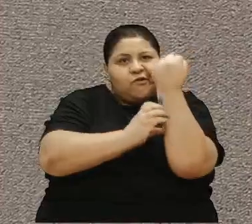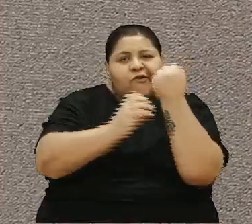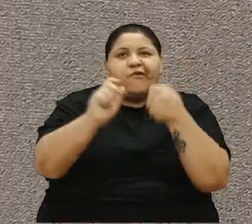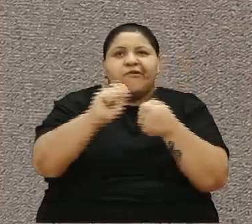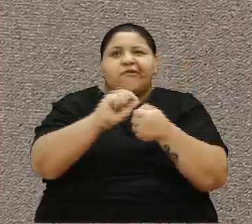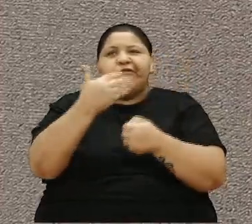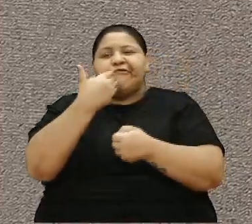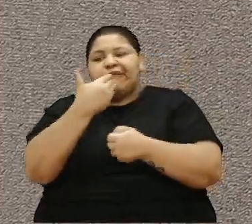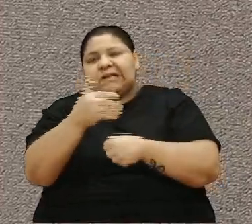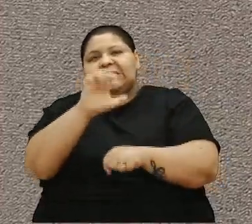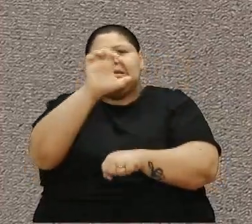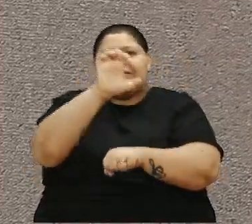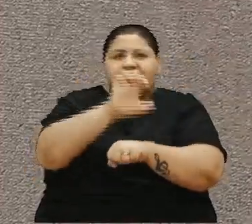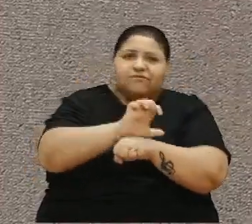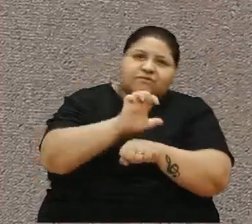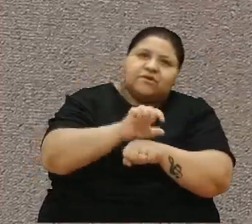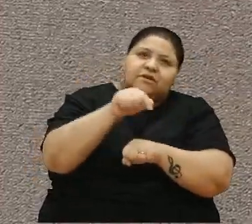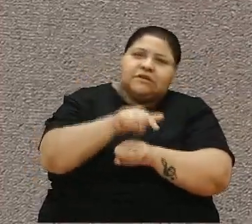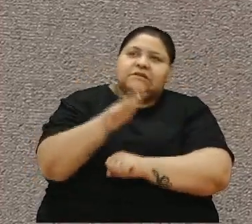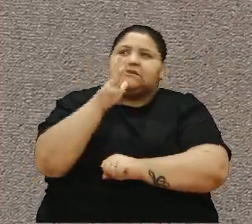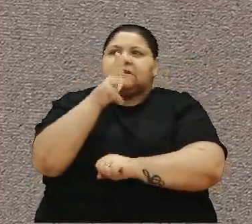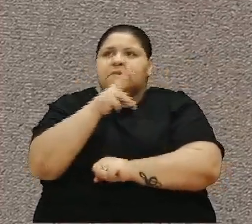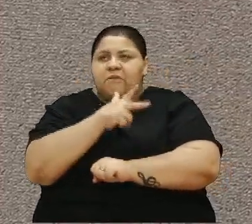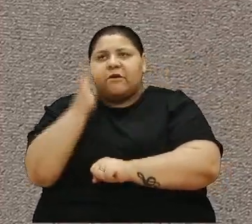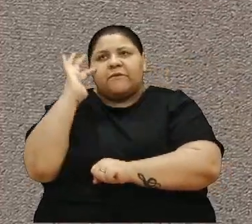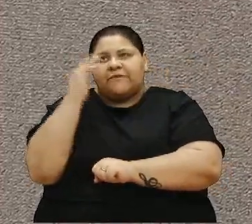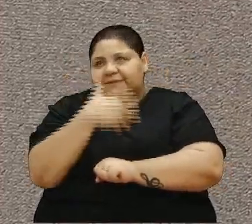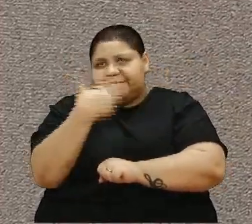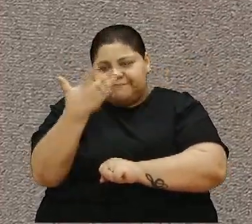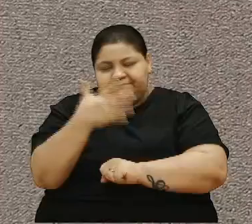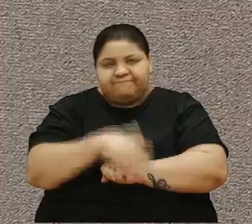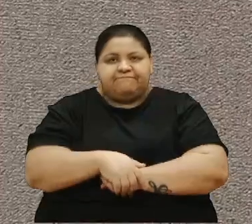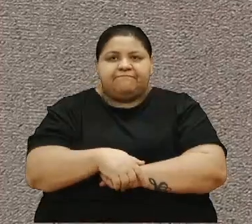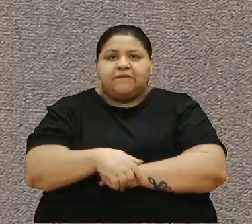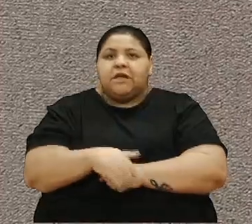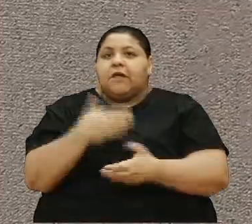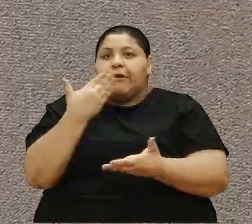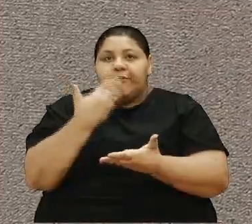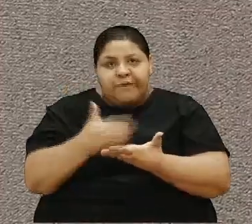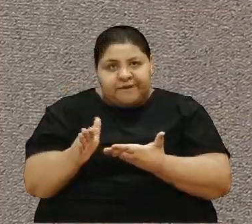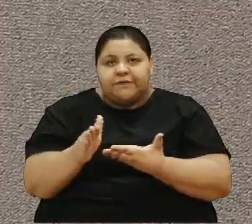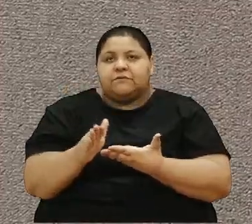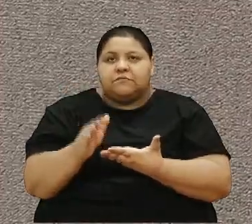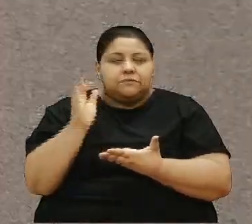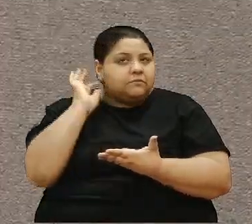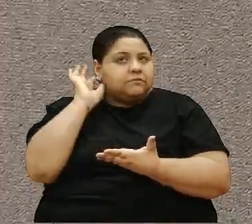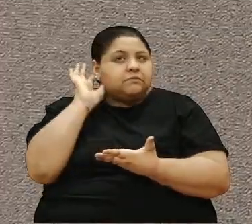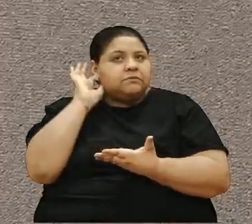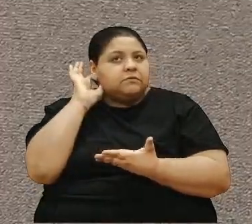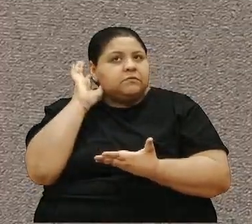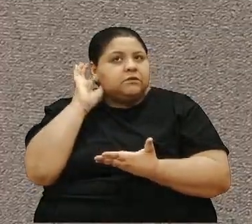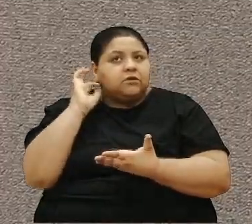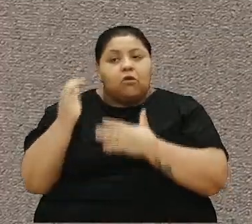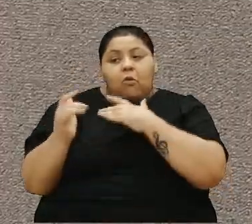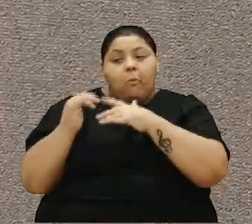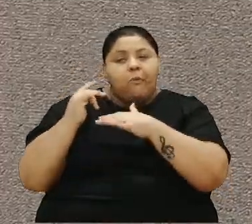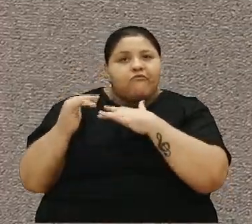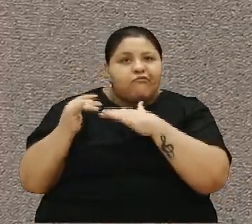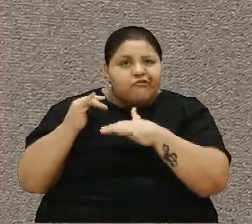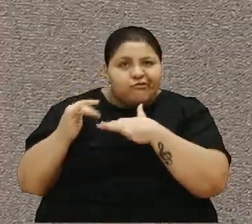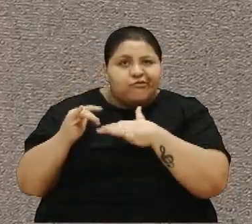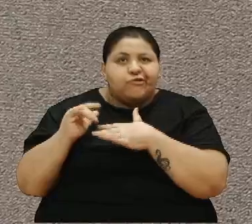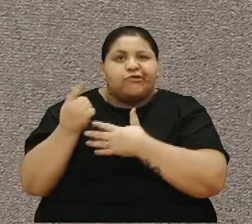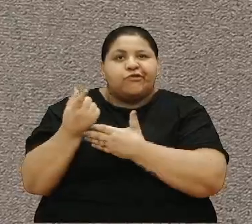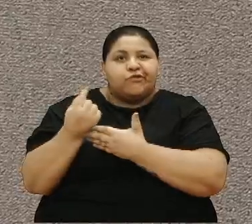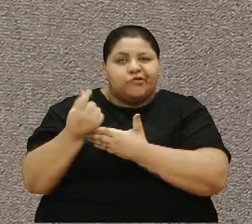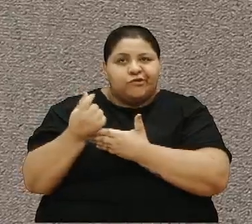solicitação para o Estado, e aí isso demora para acontecer, enfim. Acaba perdendo muitas vezes o movimento, né, e os